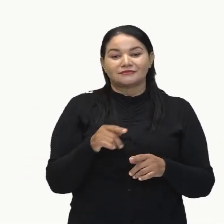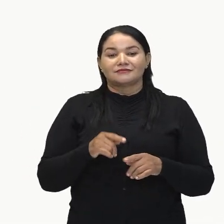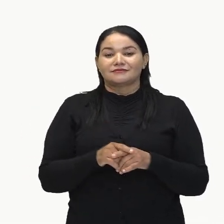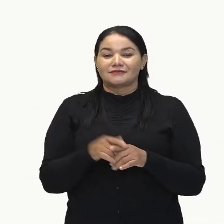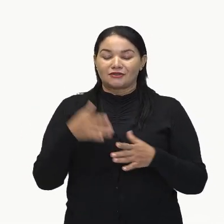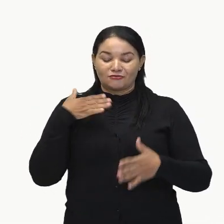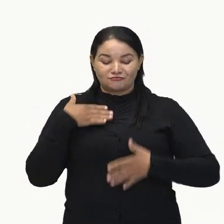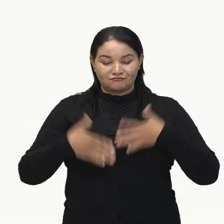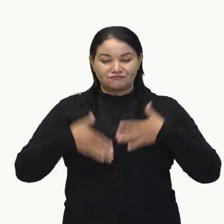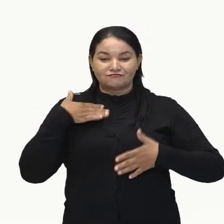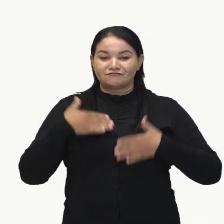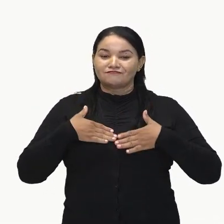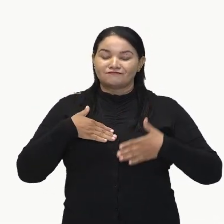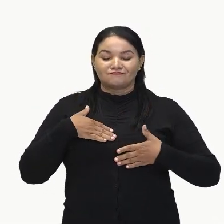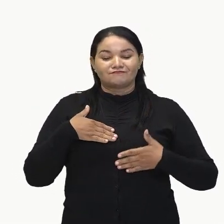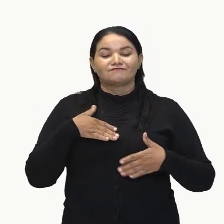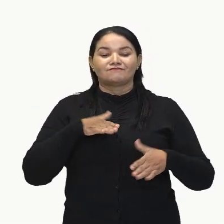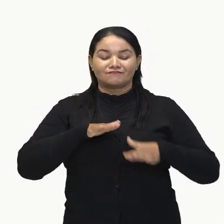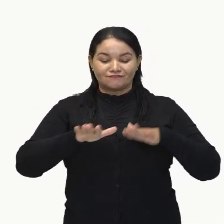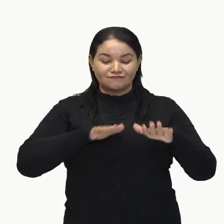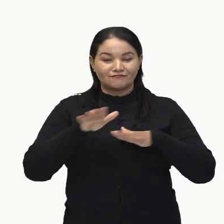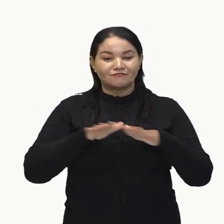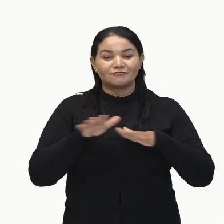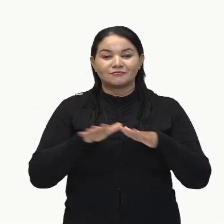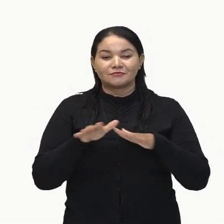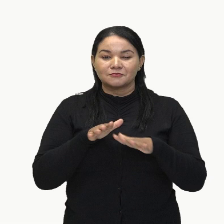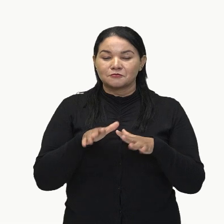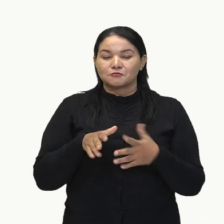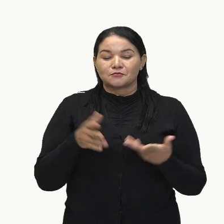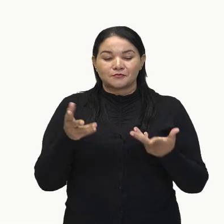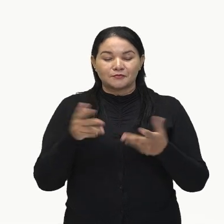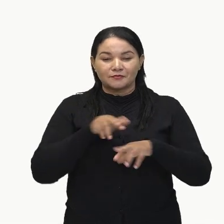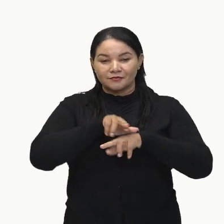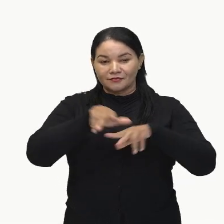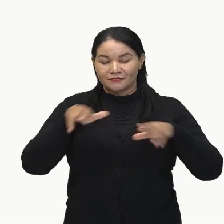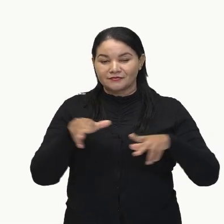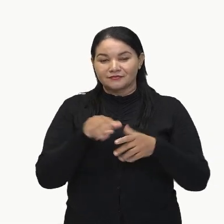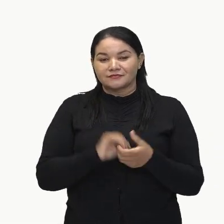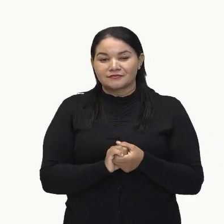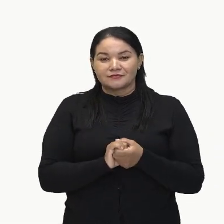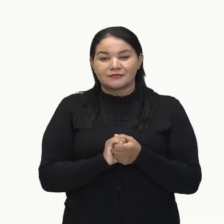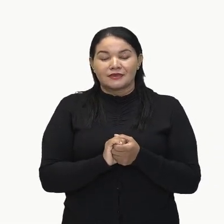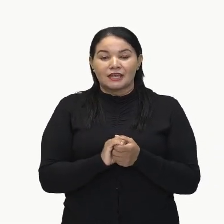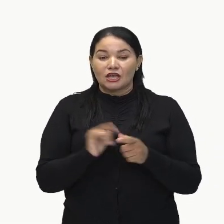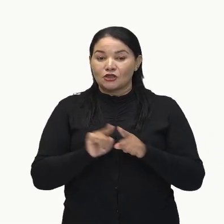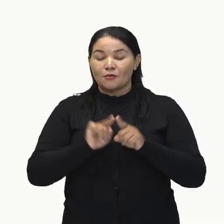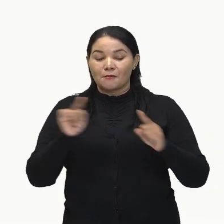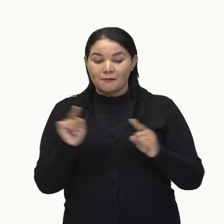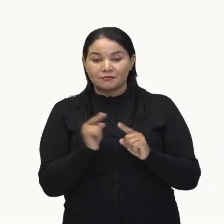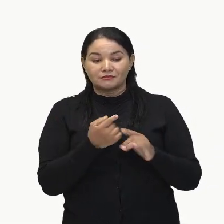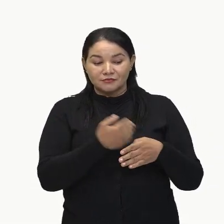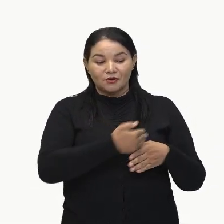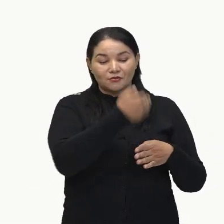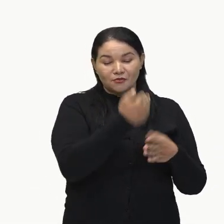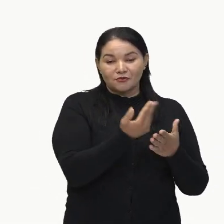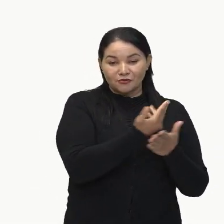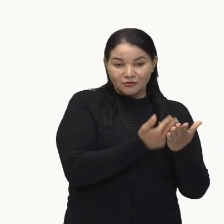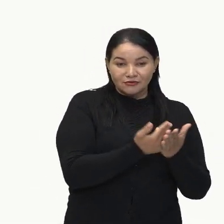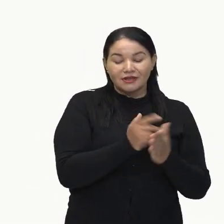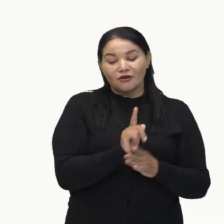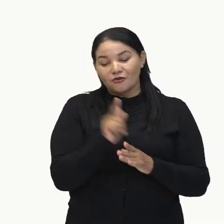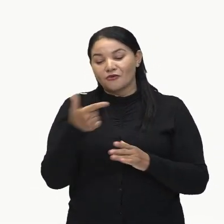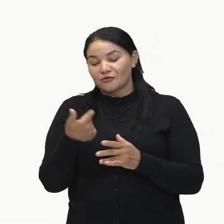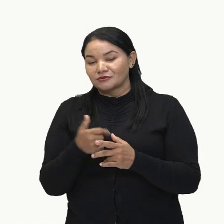fazer aquilo que talvez não estivesse conseguindo expressar apenas na parede de casa. Aí você pega e começa a fazer